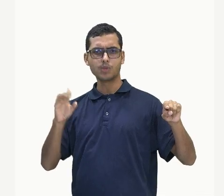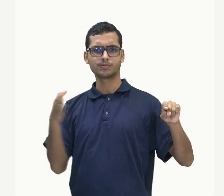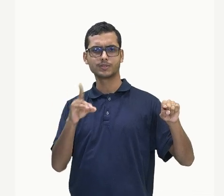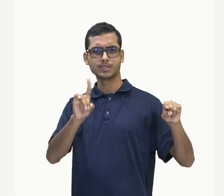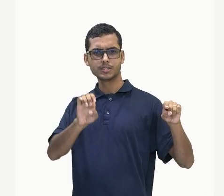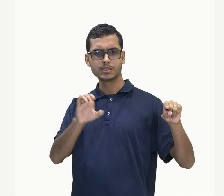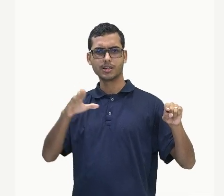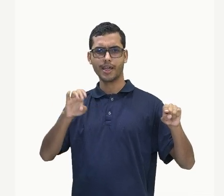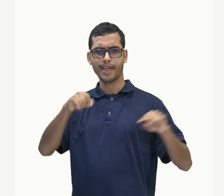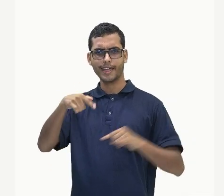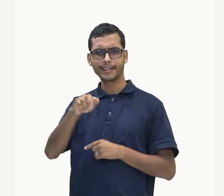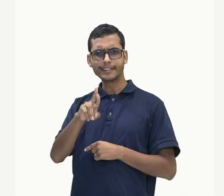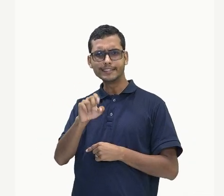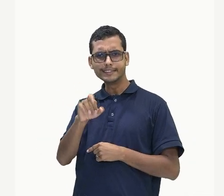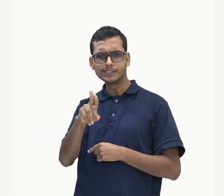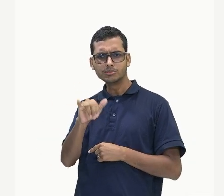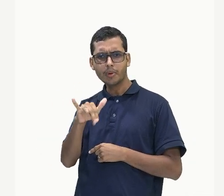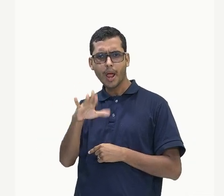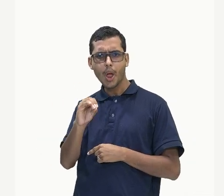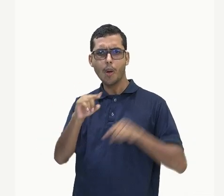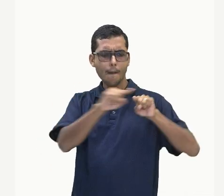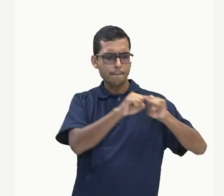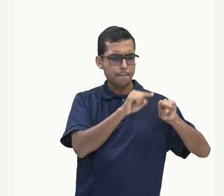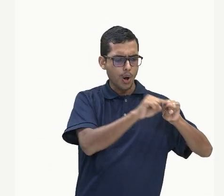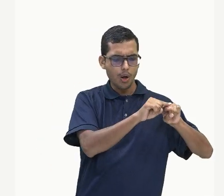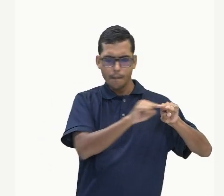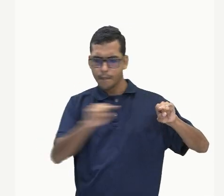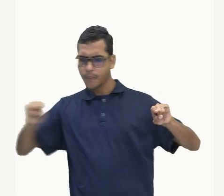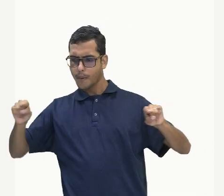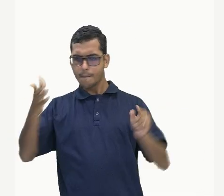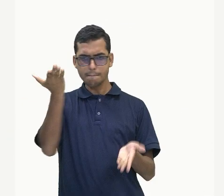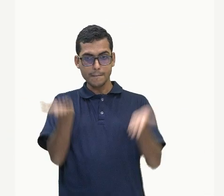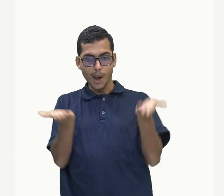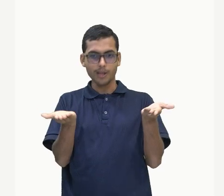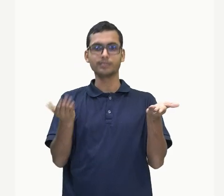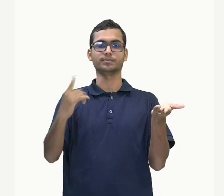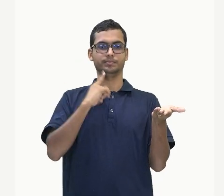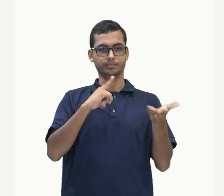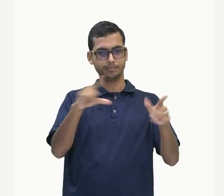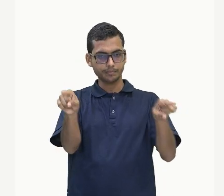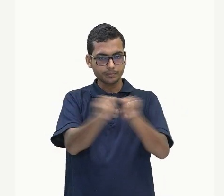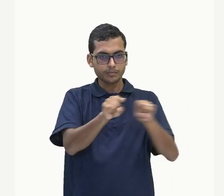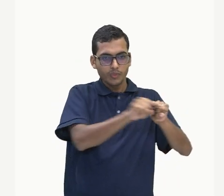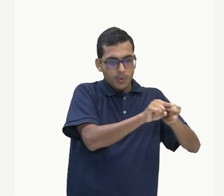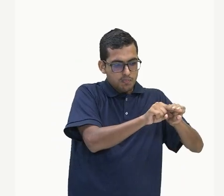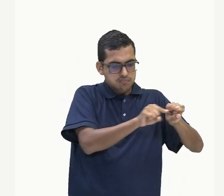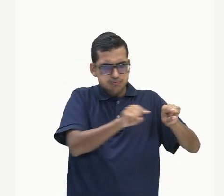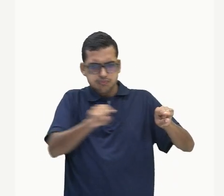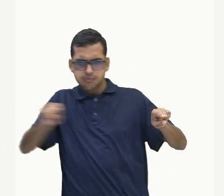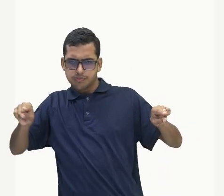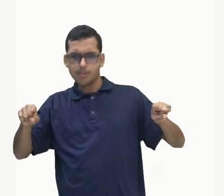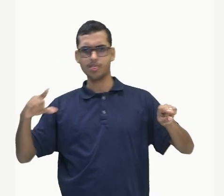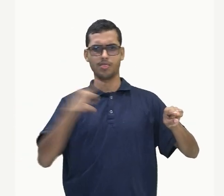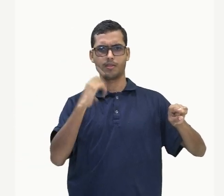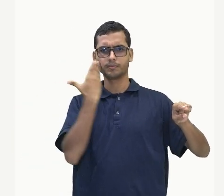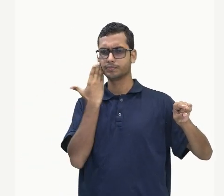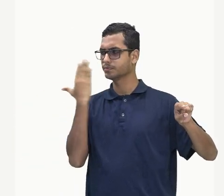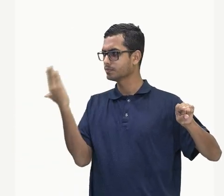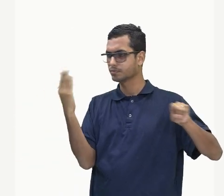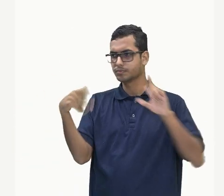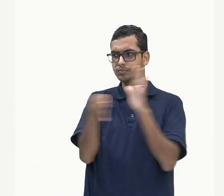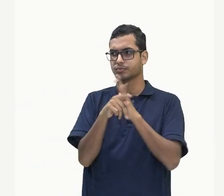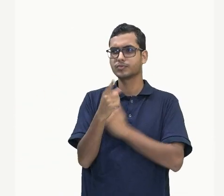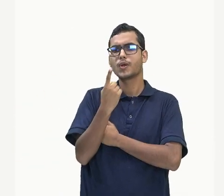dá justamente do ponto de equilíbrio em direção à crista, como vocês podem ver aqui nessa linha